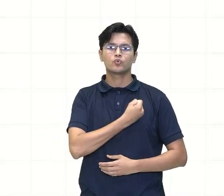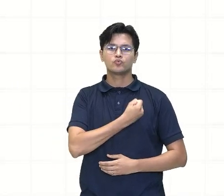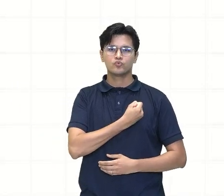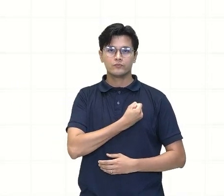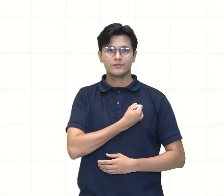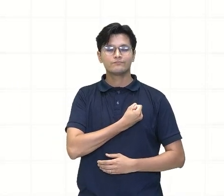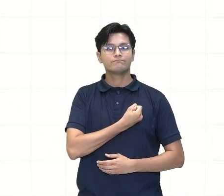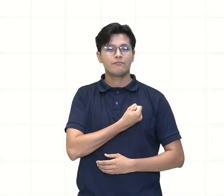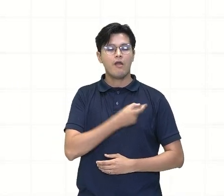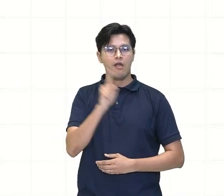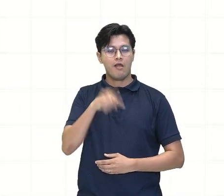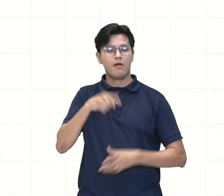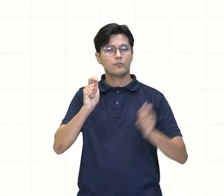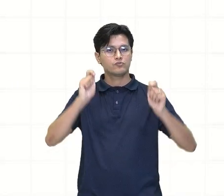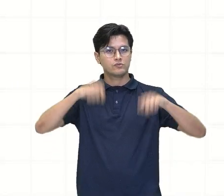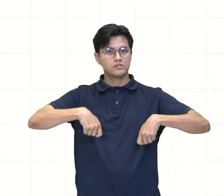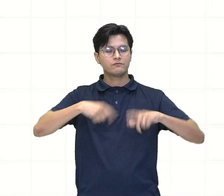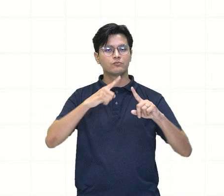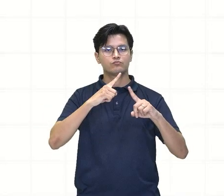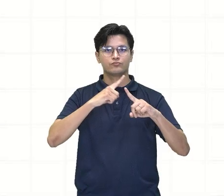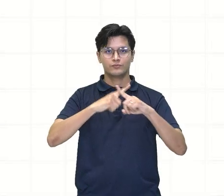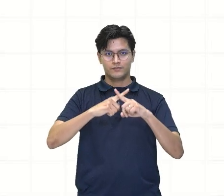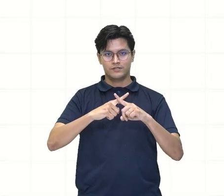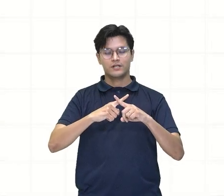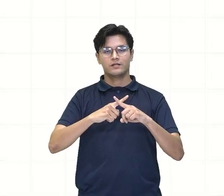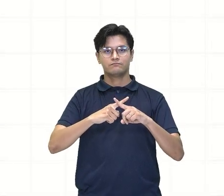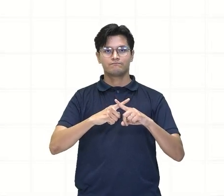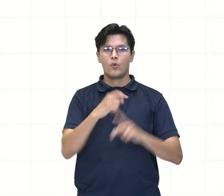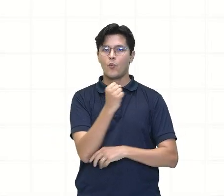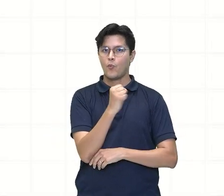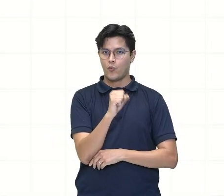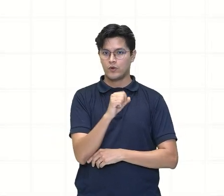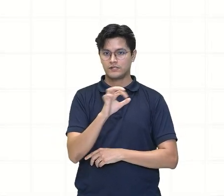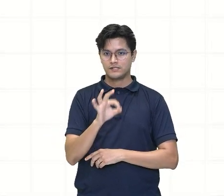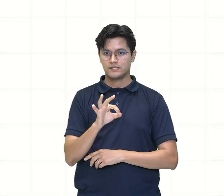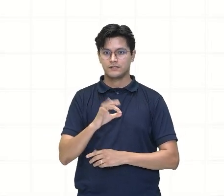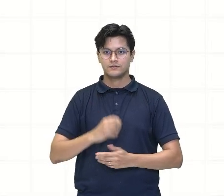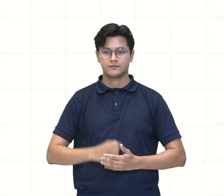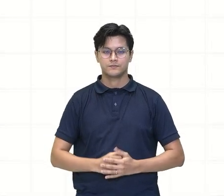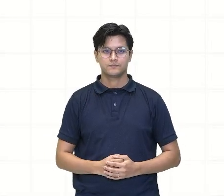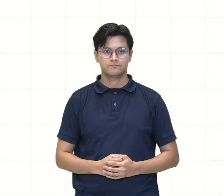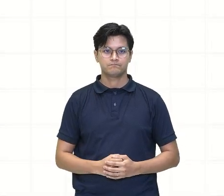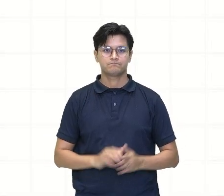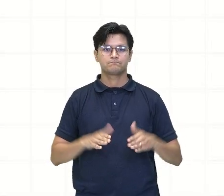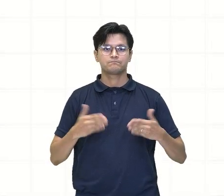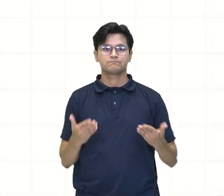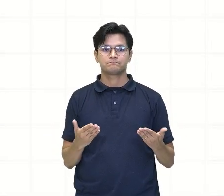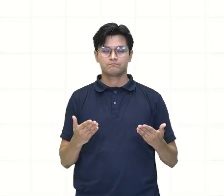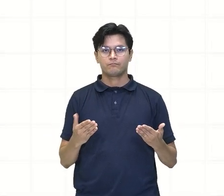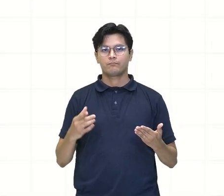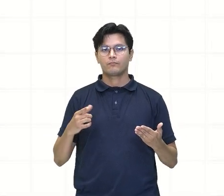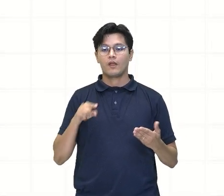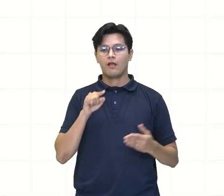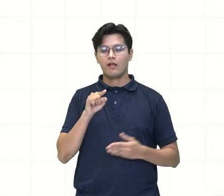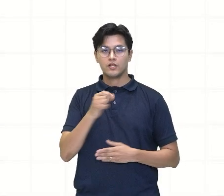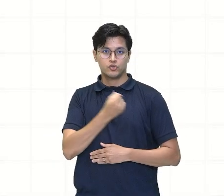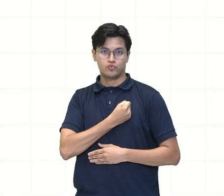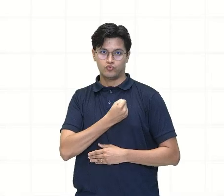8, ok? E está compreendida entre 30